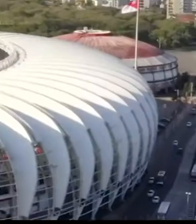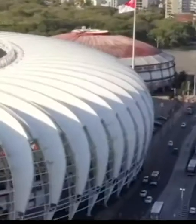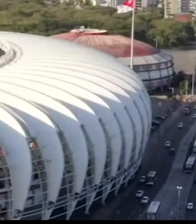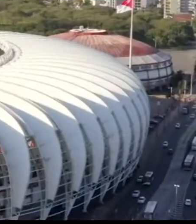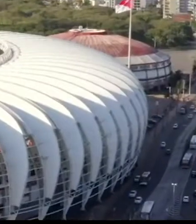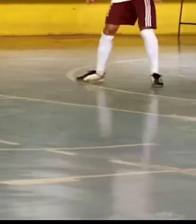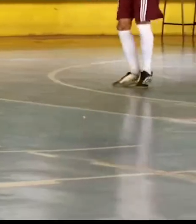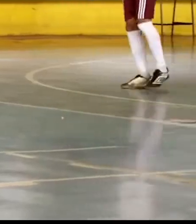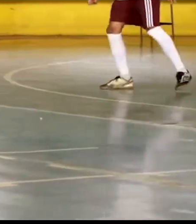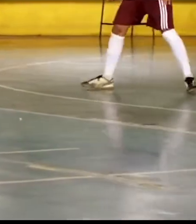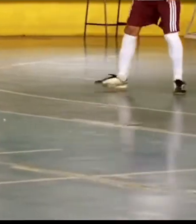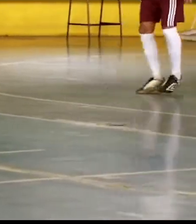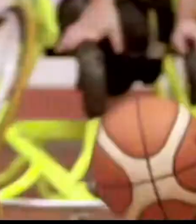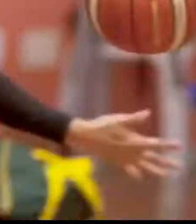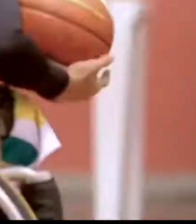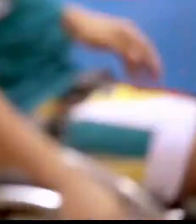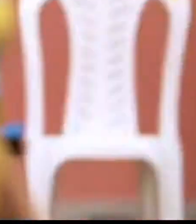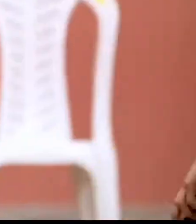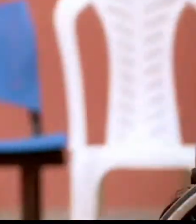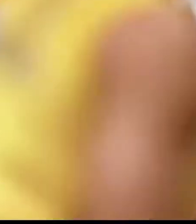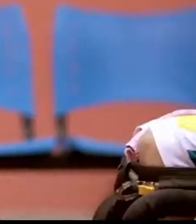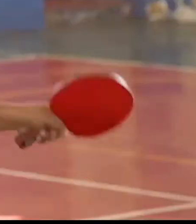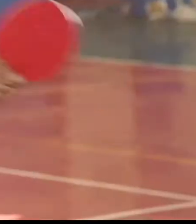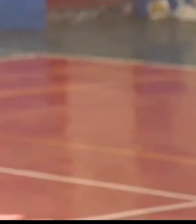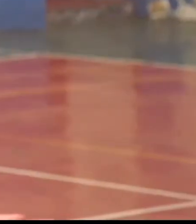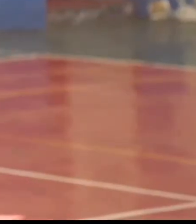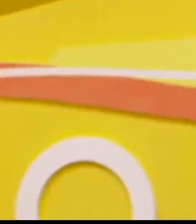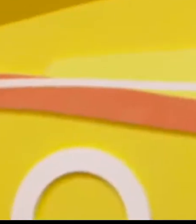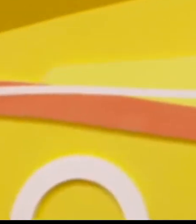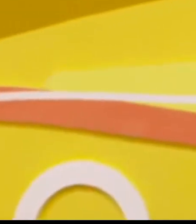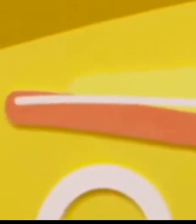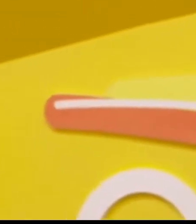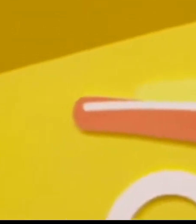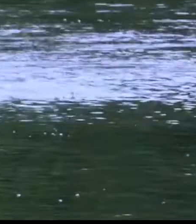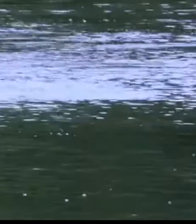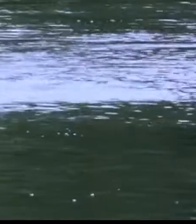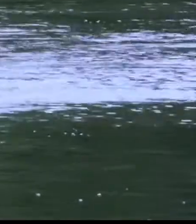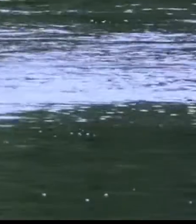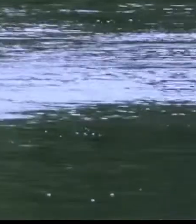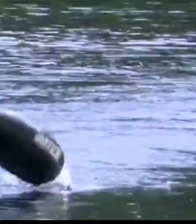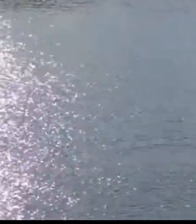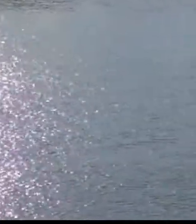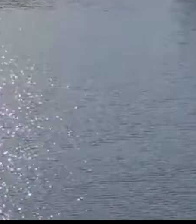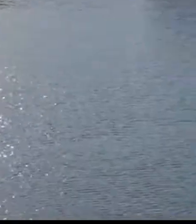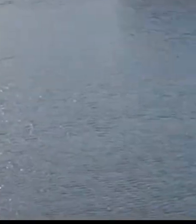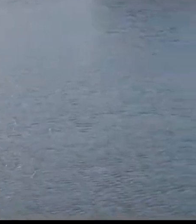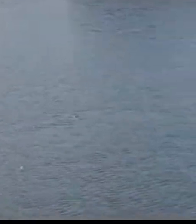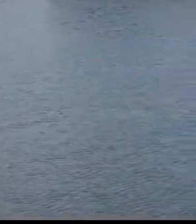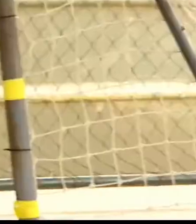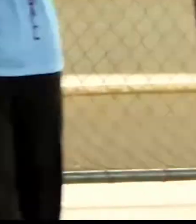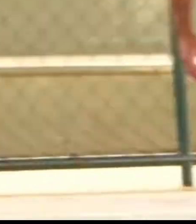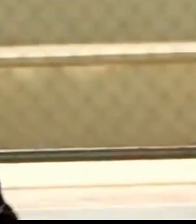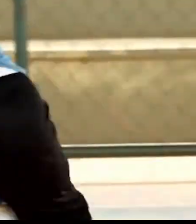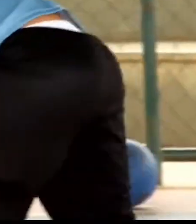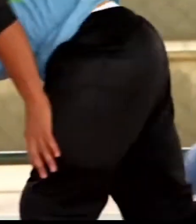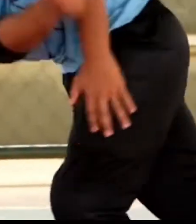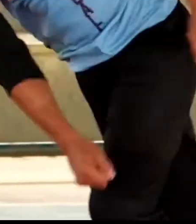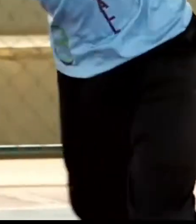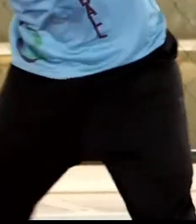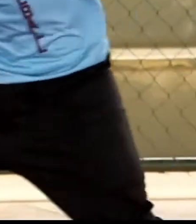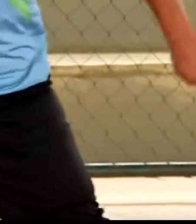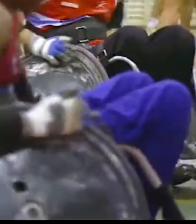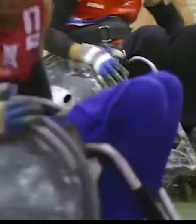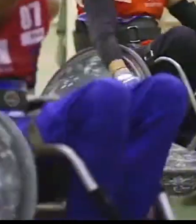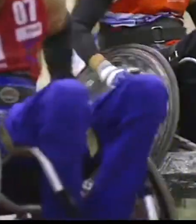futebol. Pessoas de cadeira de rodas jogando basquete. Mulher jogando tênis de mesa. Homem jogando tênis. Mulher em caiaque. Barco à vela. Homem